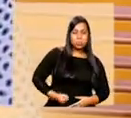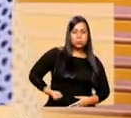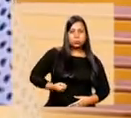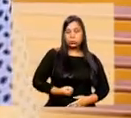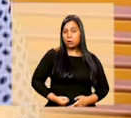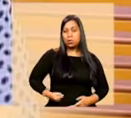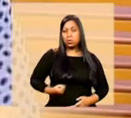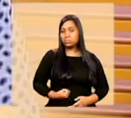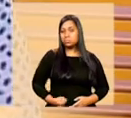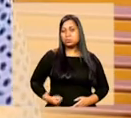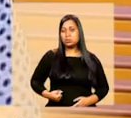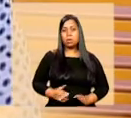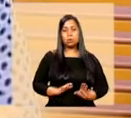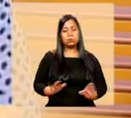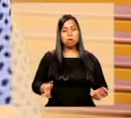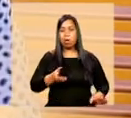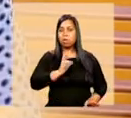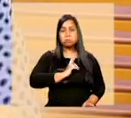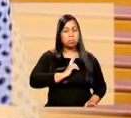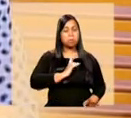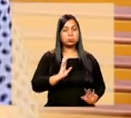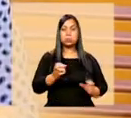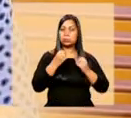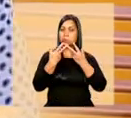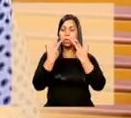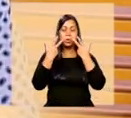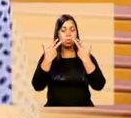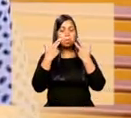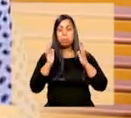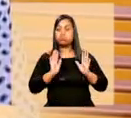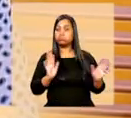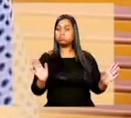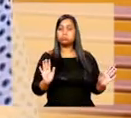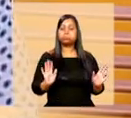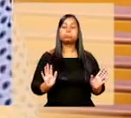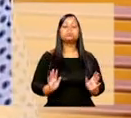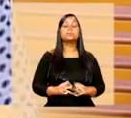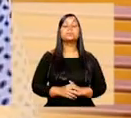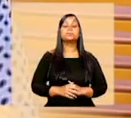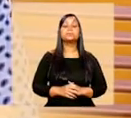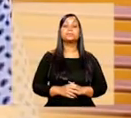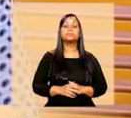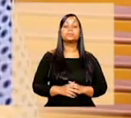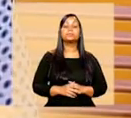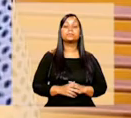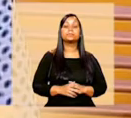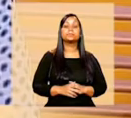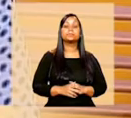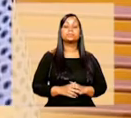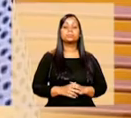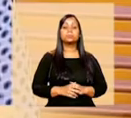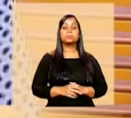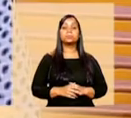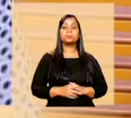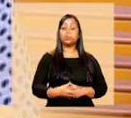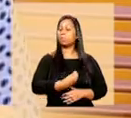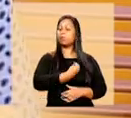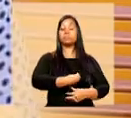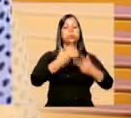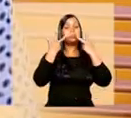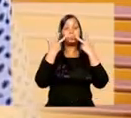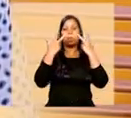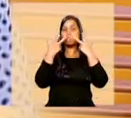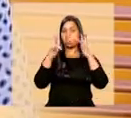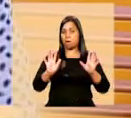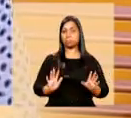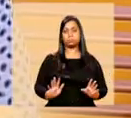e né, o médico vê o resultado, tá tudo normal, né, graças a Deus, como sempre. Você tem uma